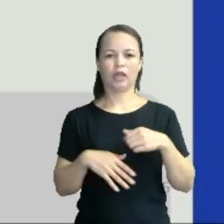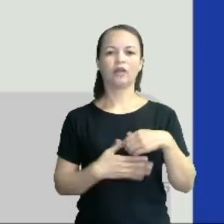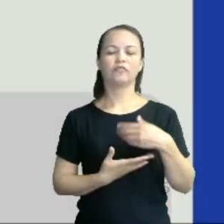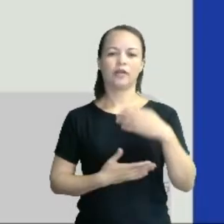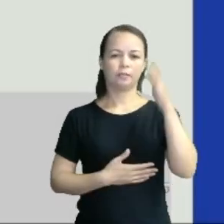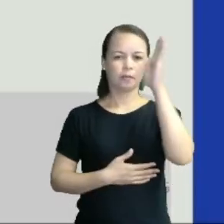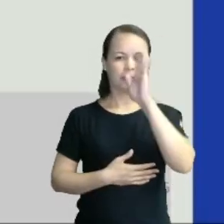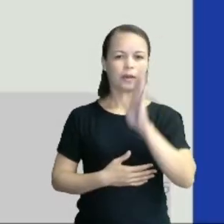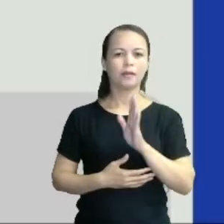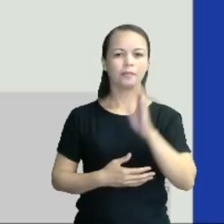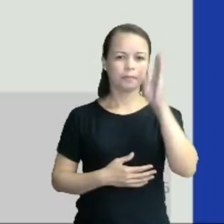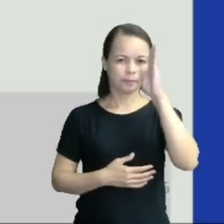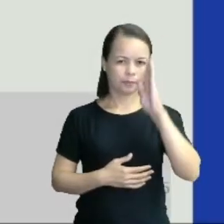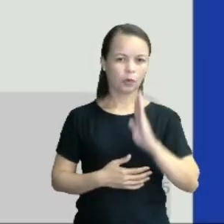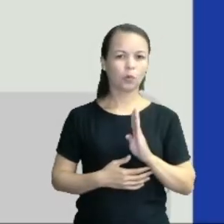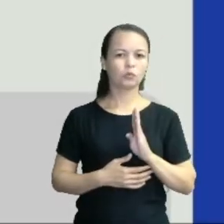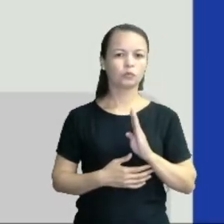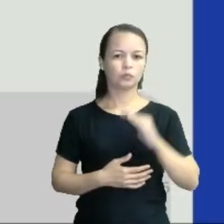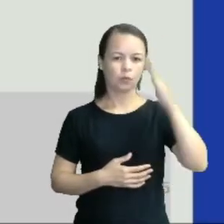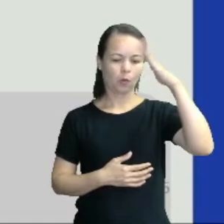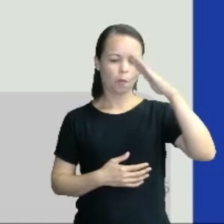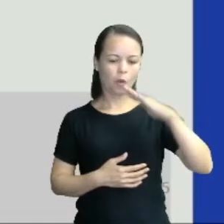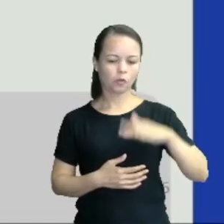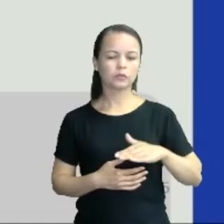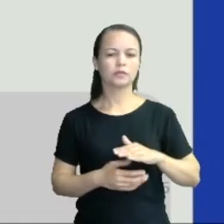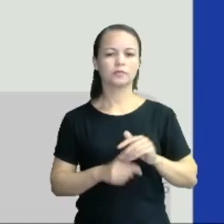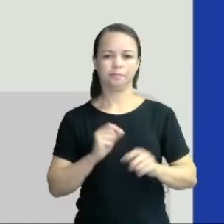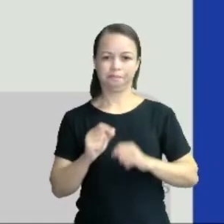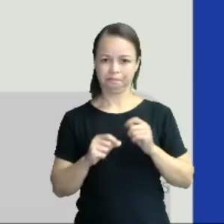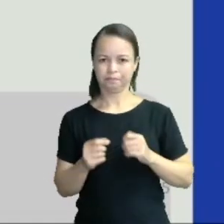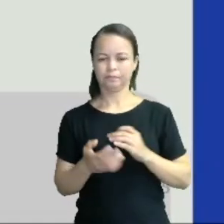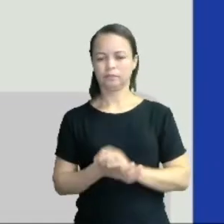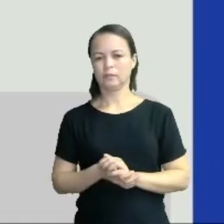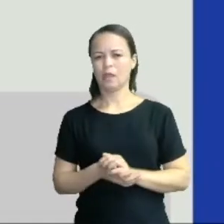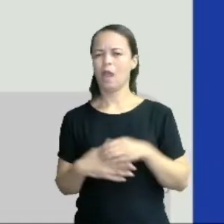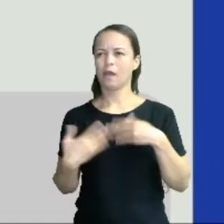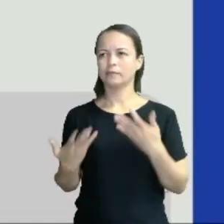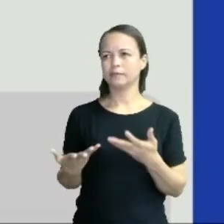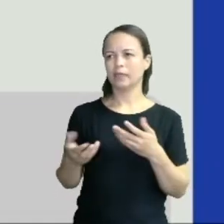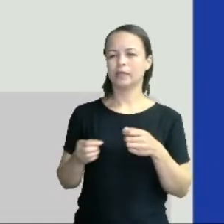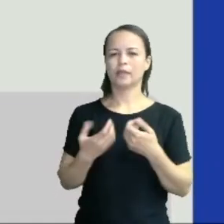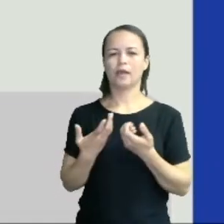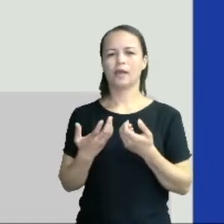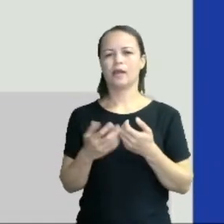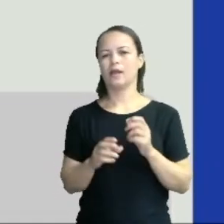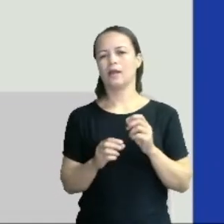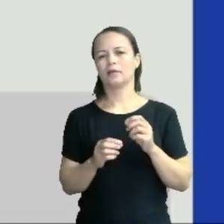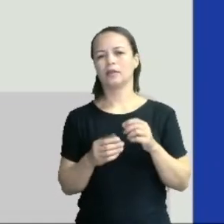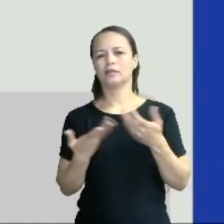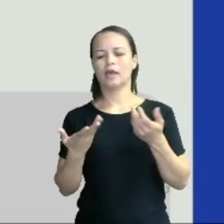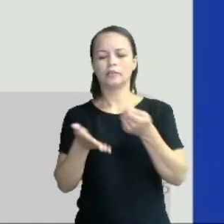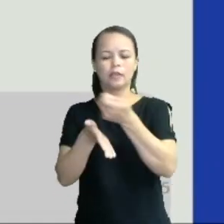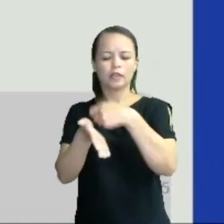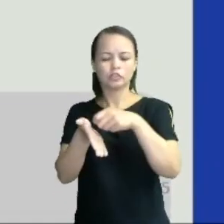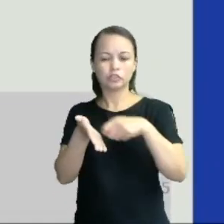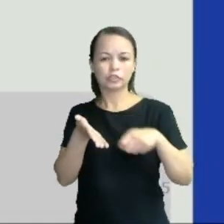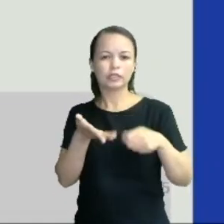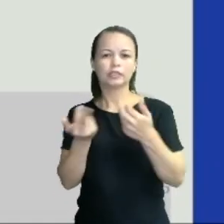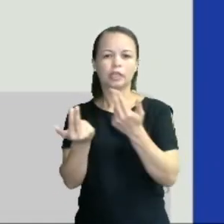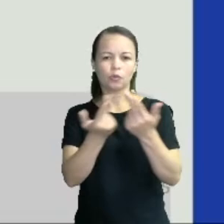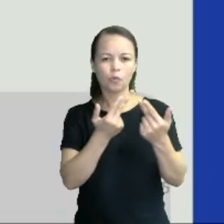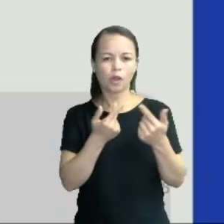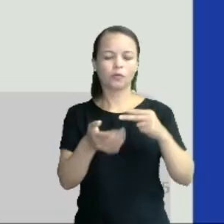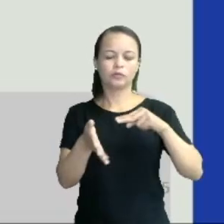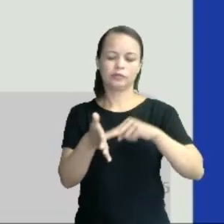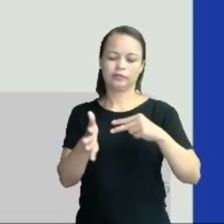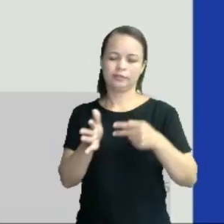promoção. Vê, gente, são iguais, até na sonoridade e na palavra em si, na escrita, mas